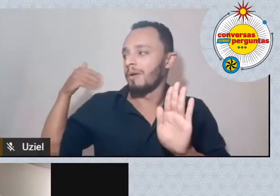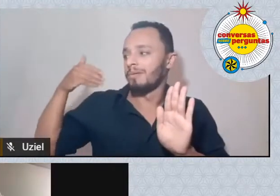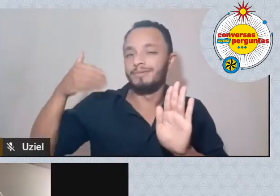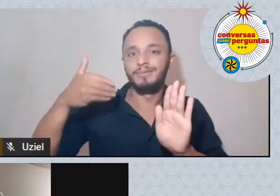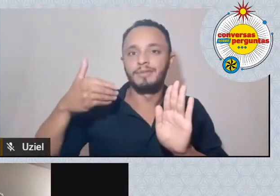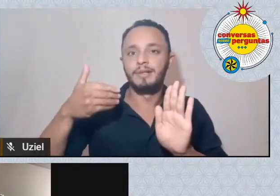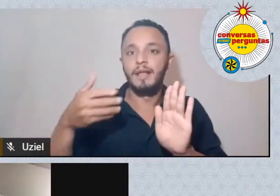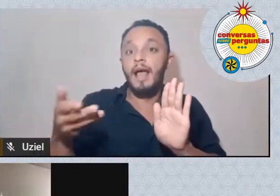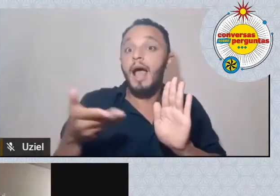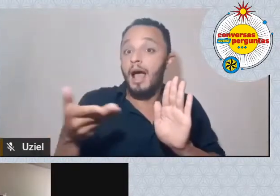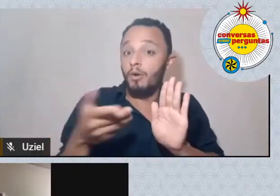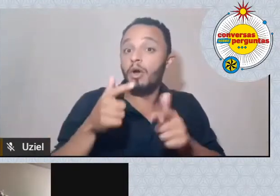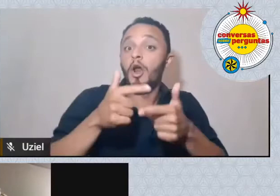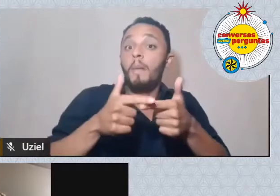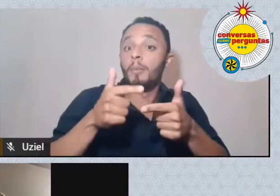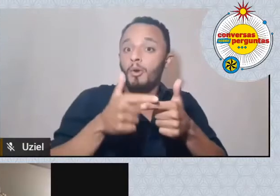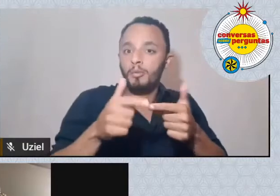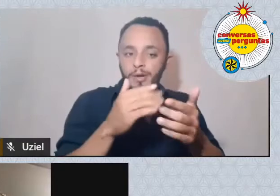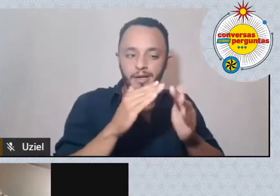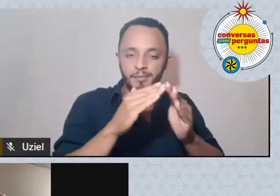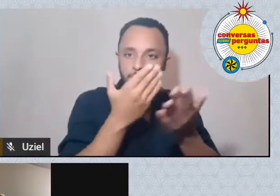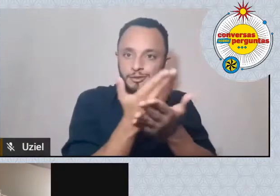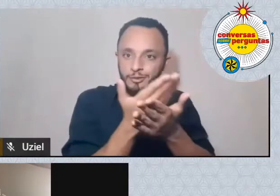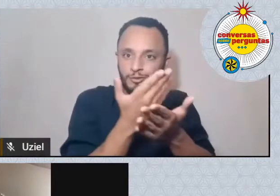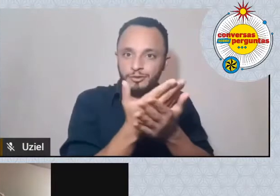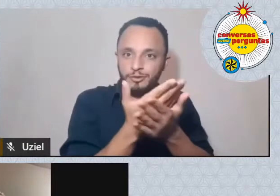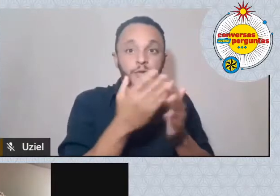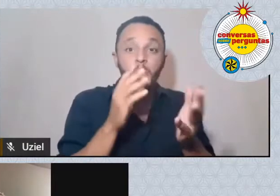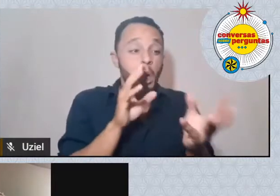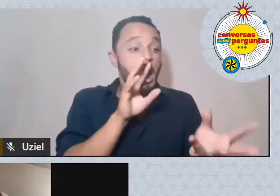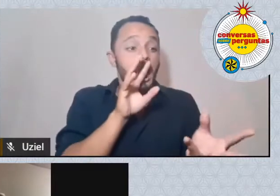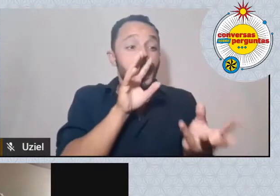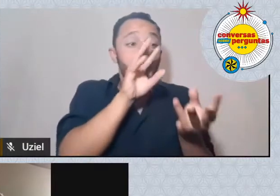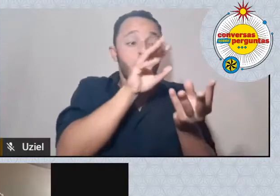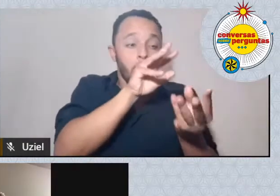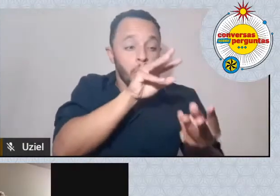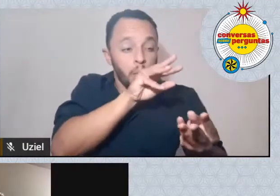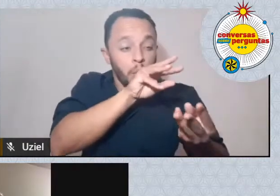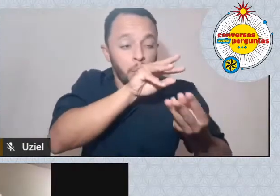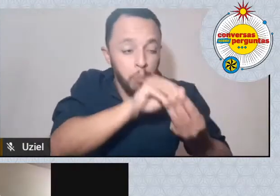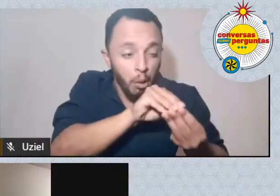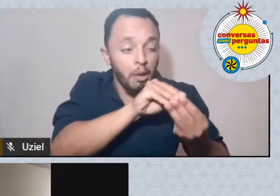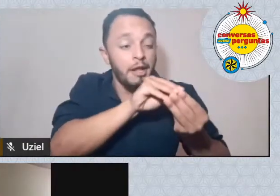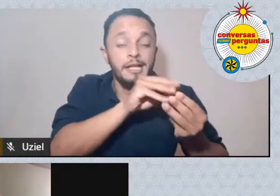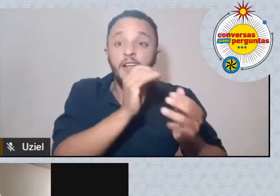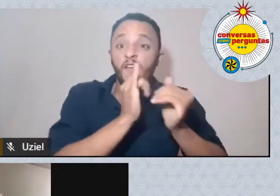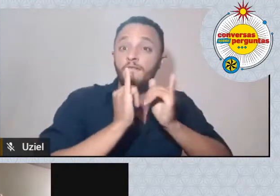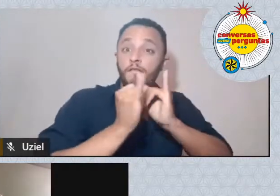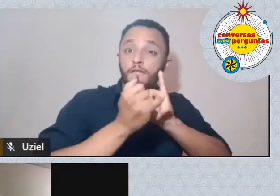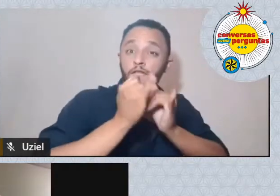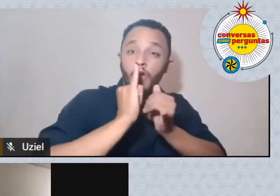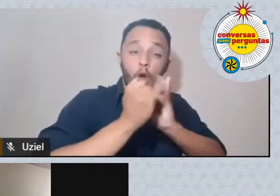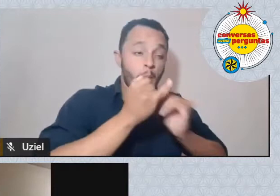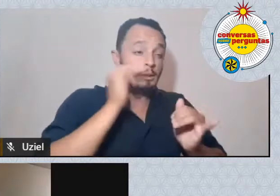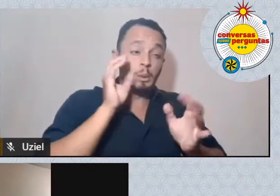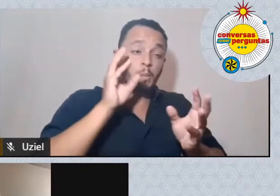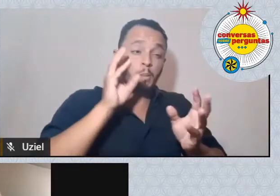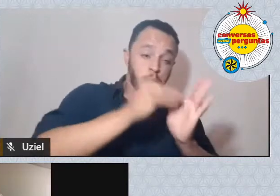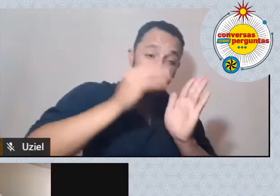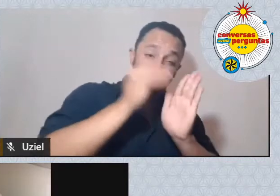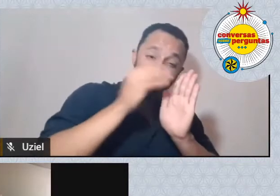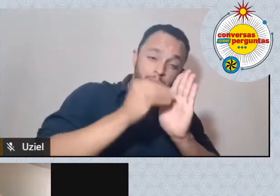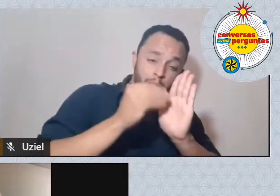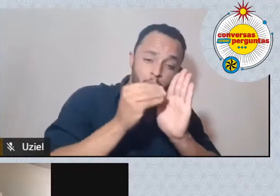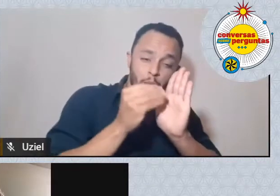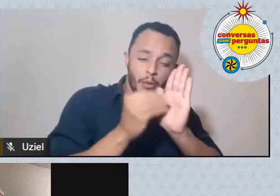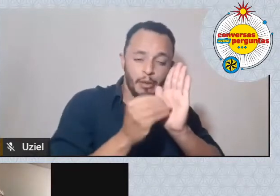os estudiosos, porque você tinha ali uma compactação, né, um trançamento de vários livros, ao mesmo tempo, uns